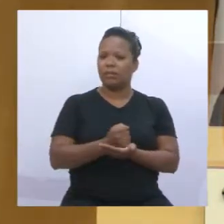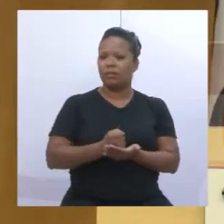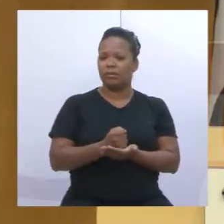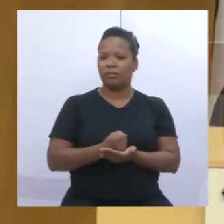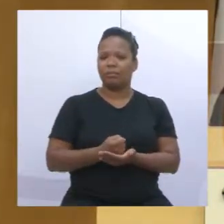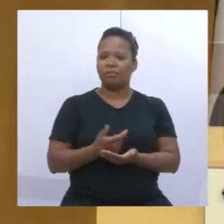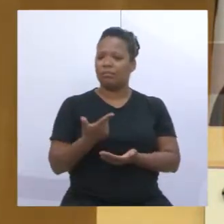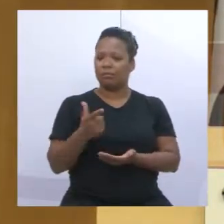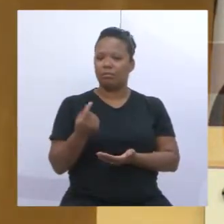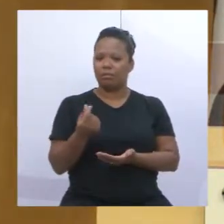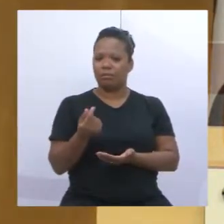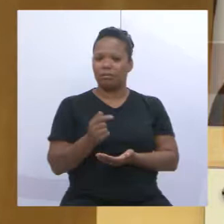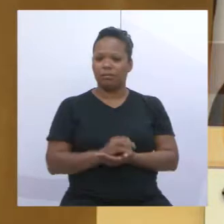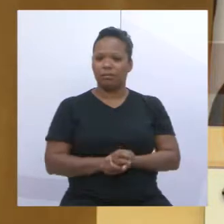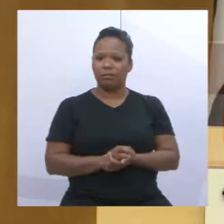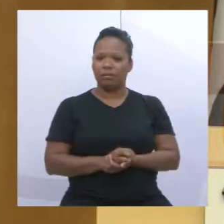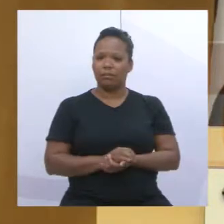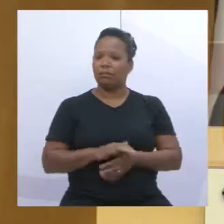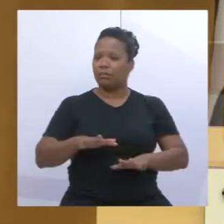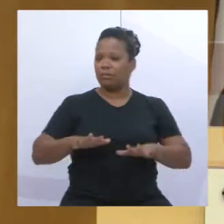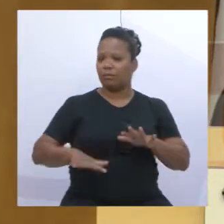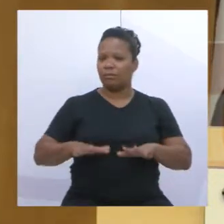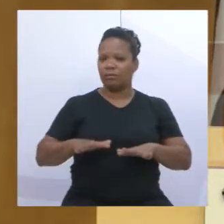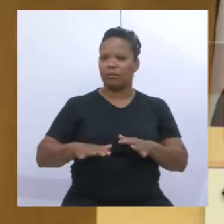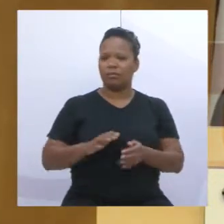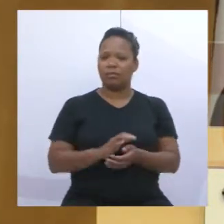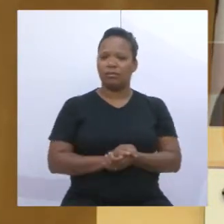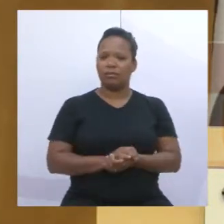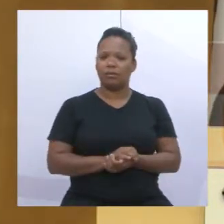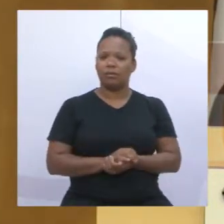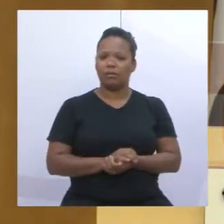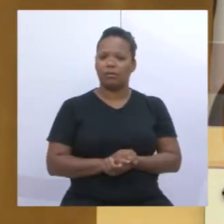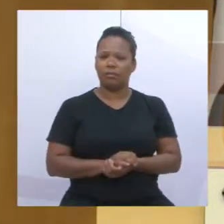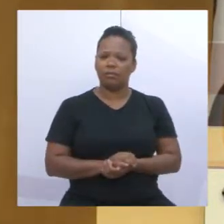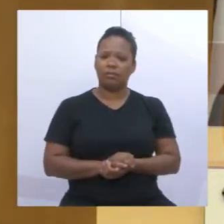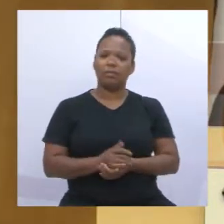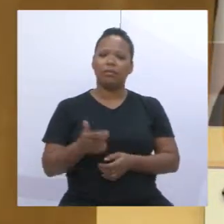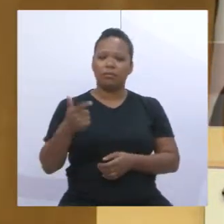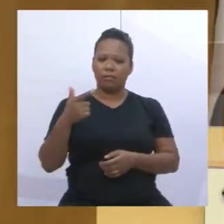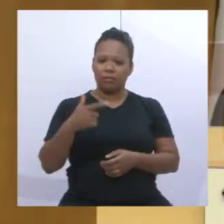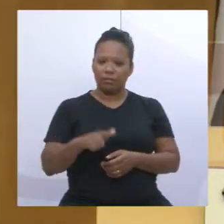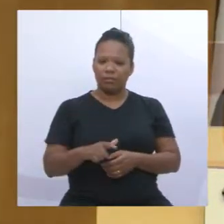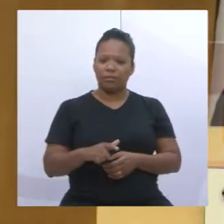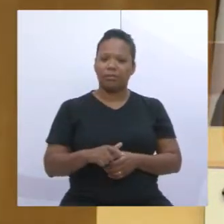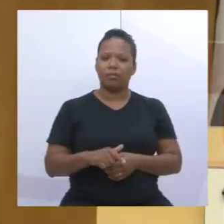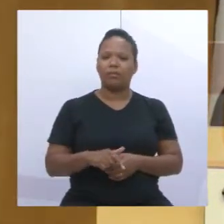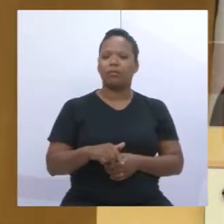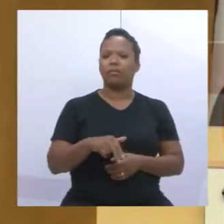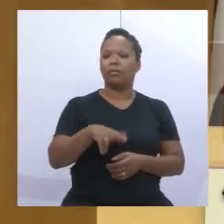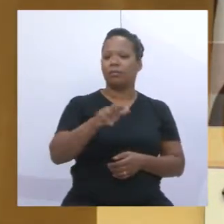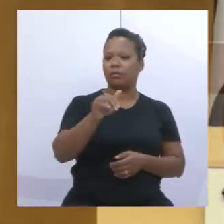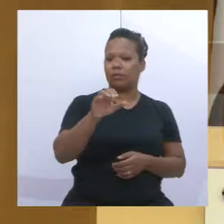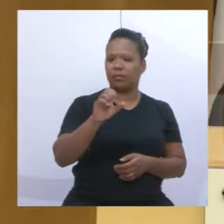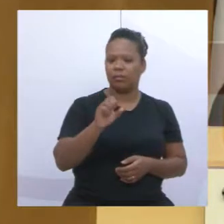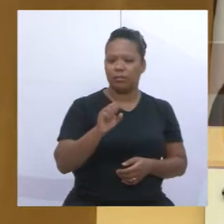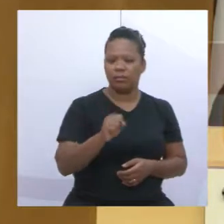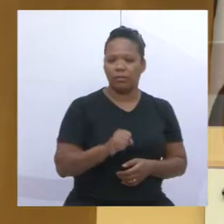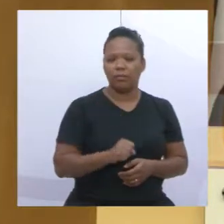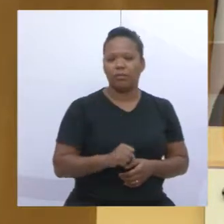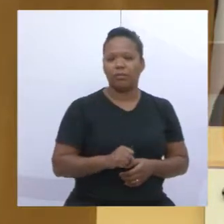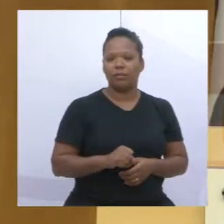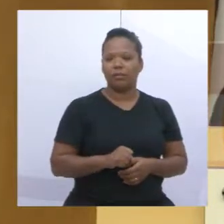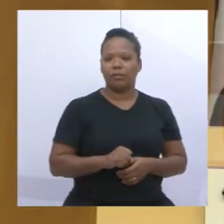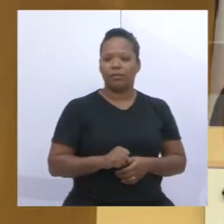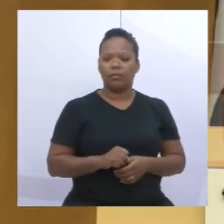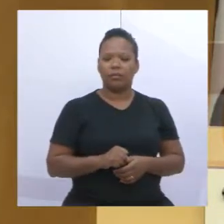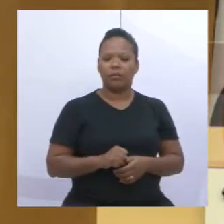prescrito, obrigando muitas das vezes passarem novamente em consultas na rede pública do município, somente